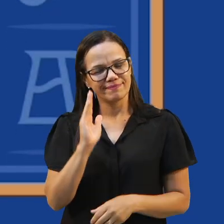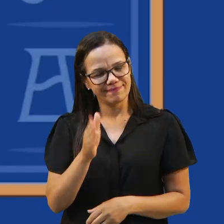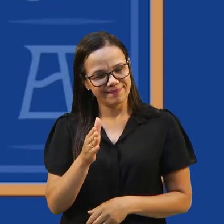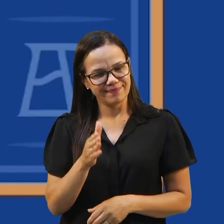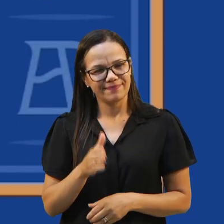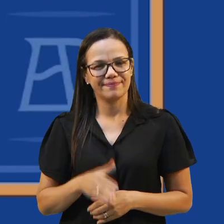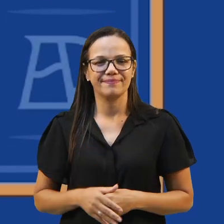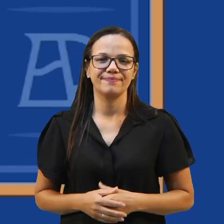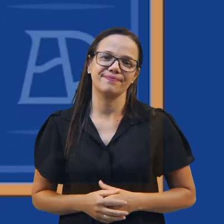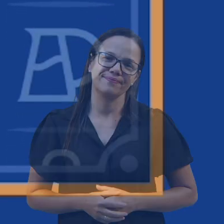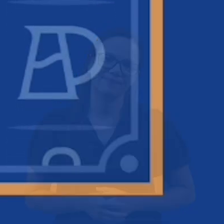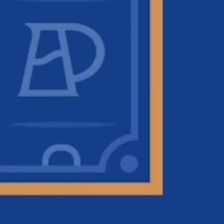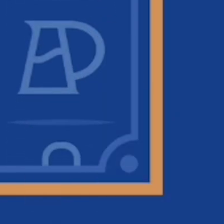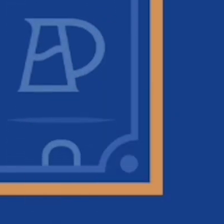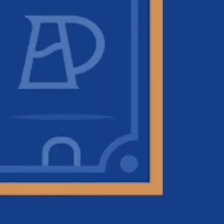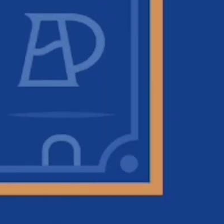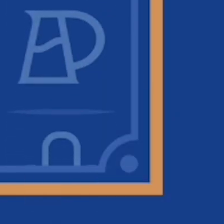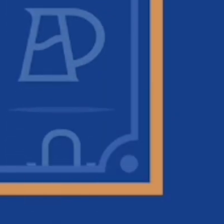volta já.